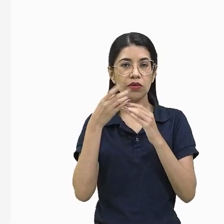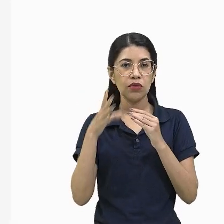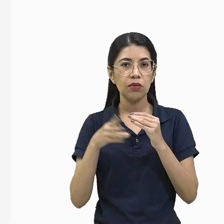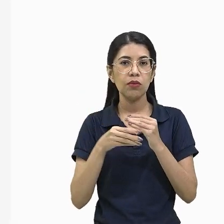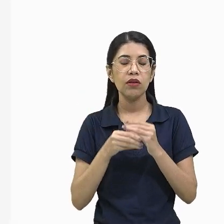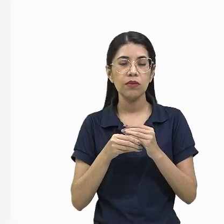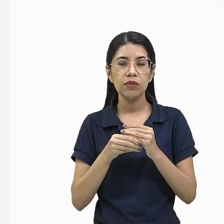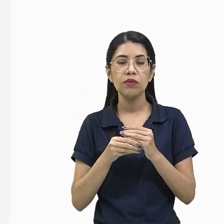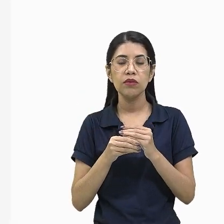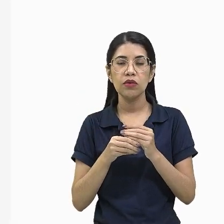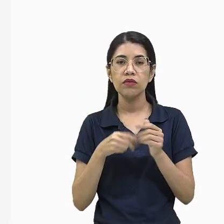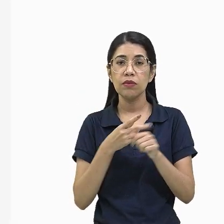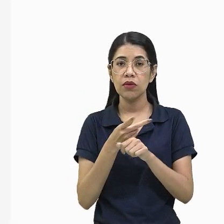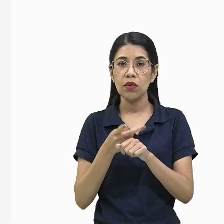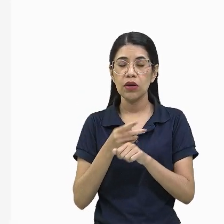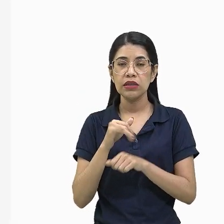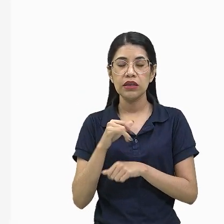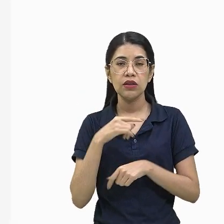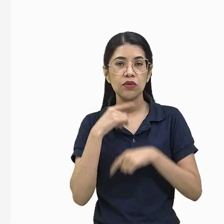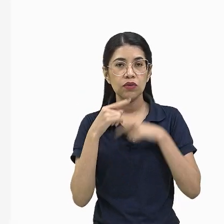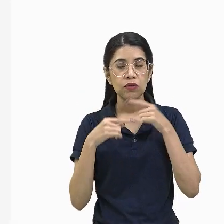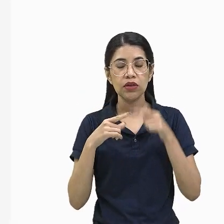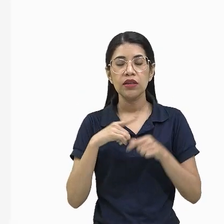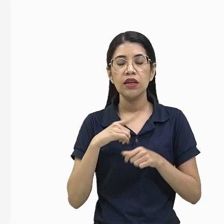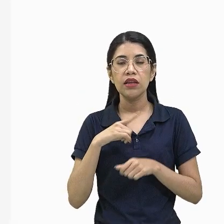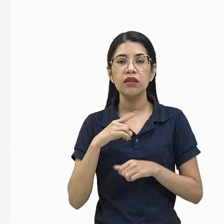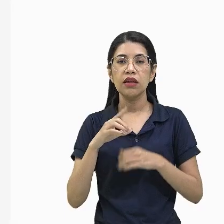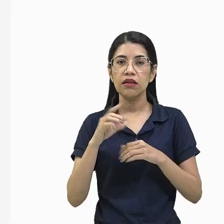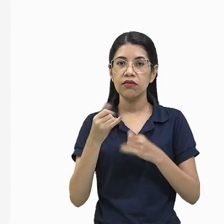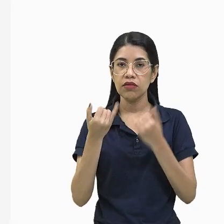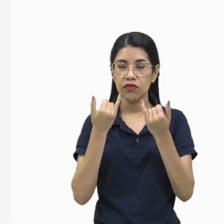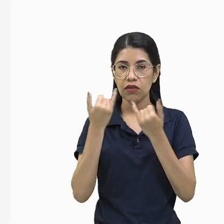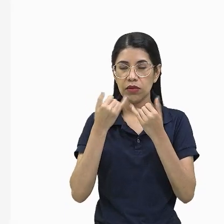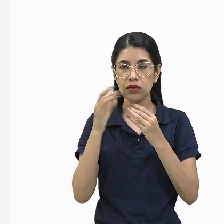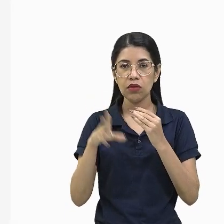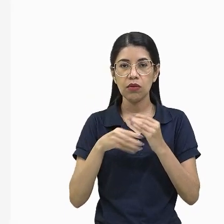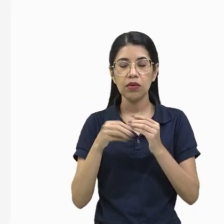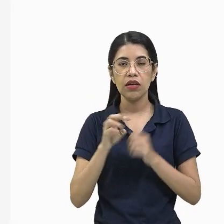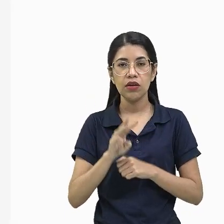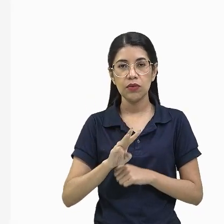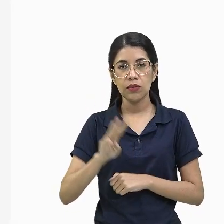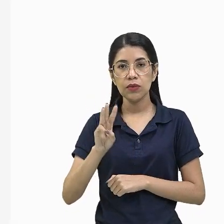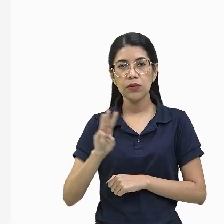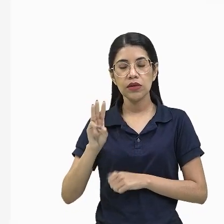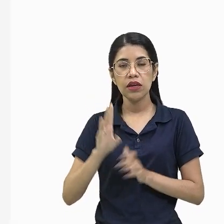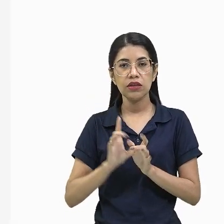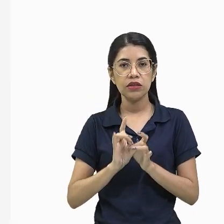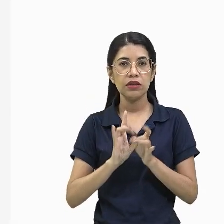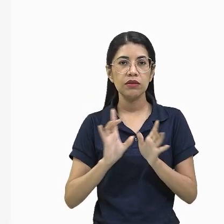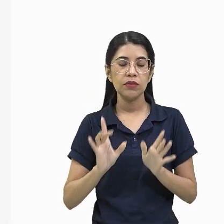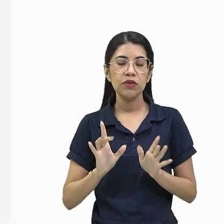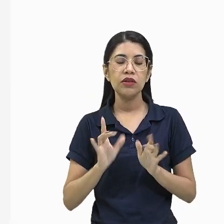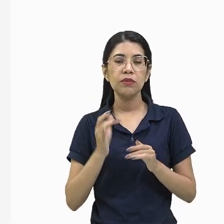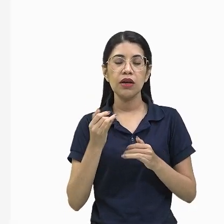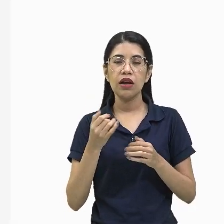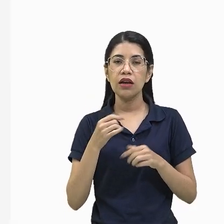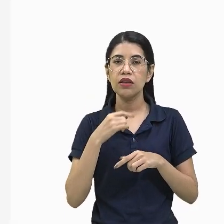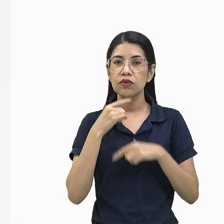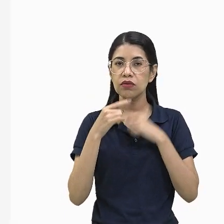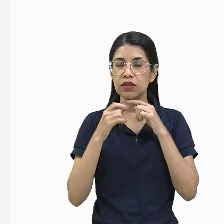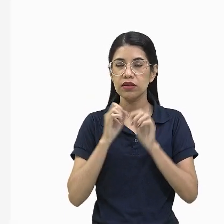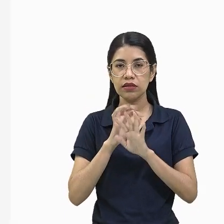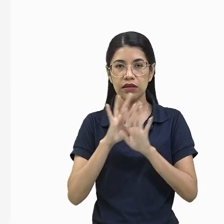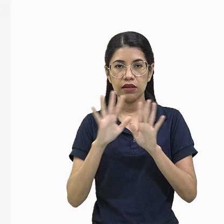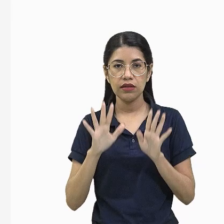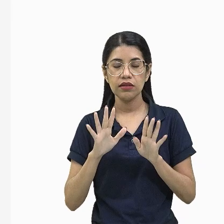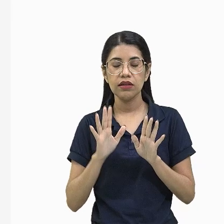mais informação. Você está com dúvida? Então tem informação. E aí, claro, temos o endereço eletrônico, o site que foi colocado para que as pessoas possam